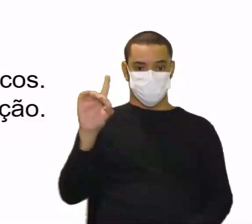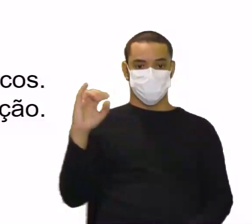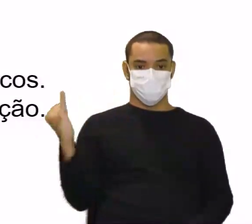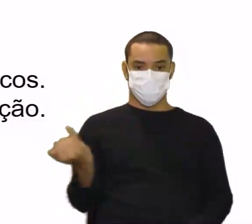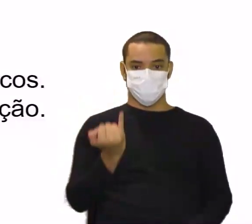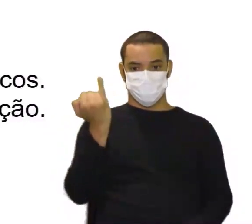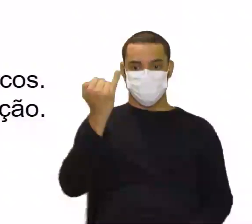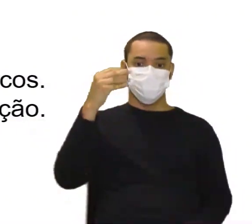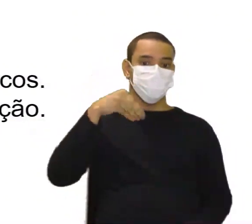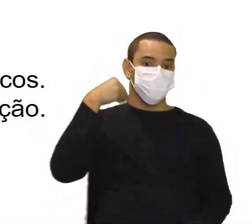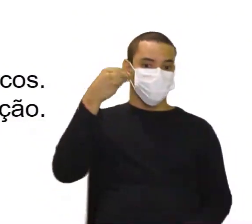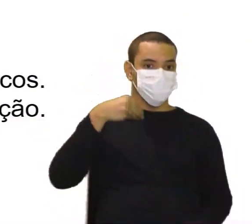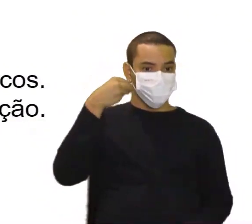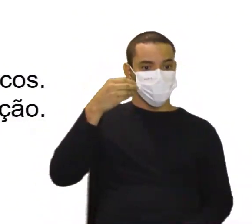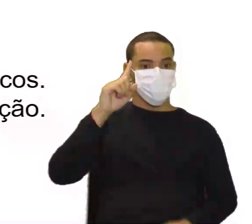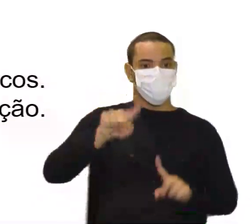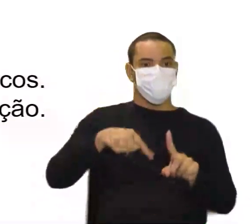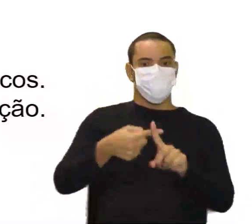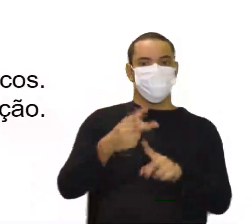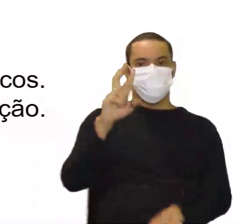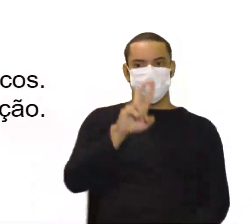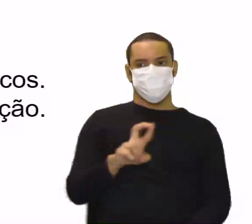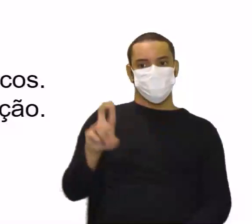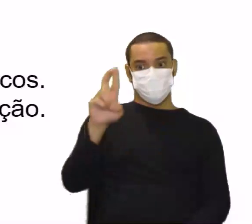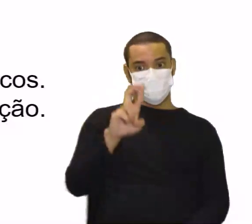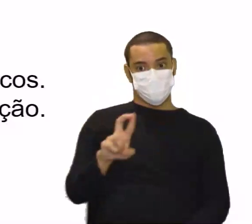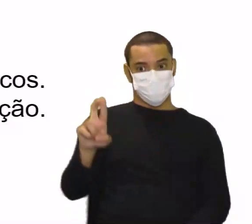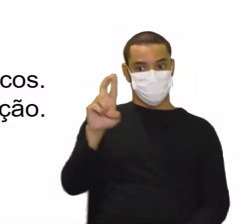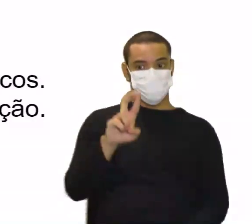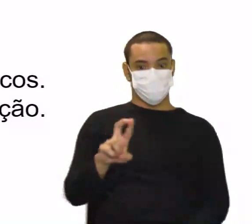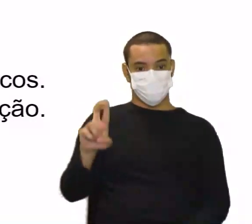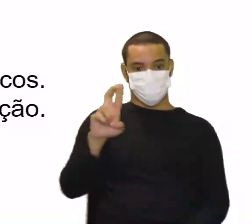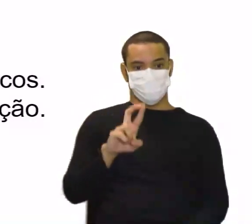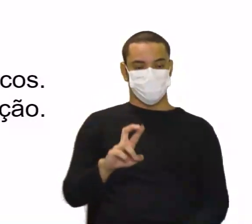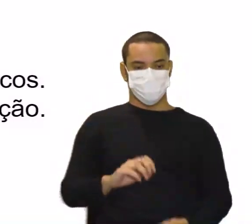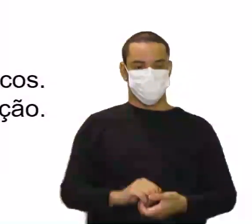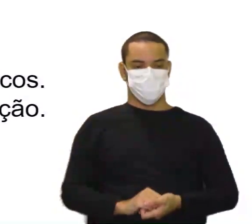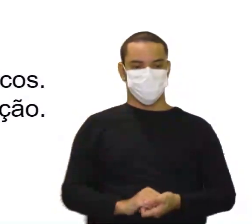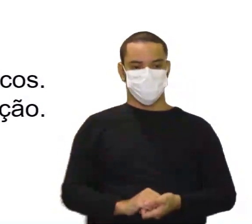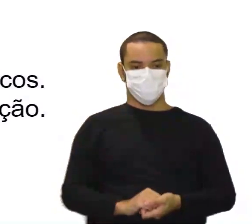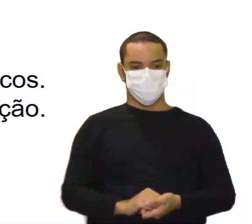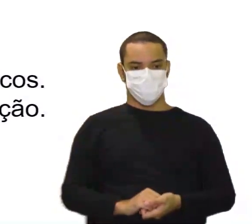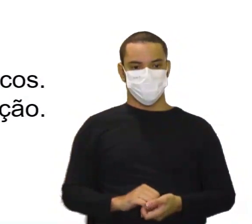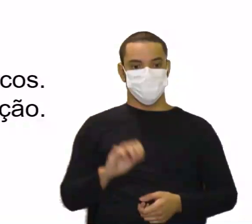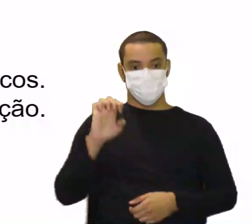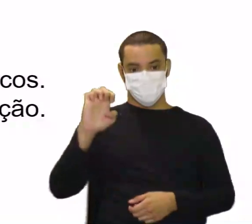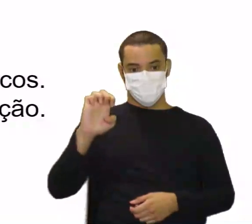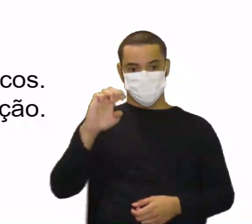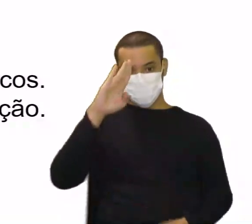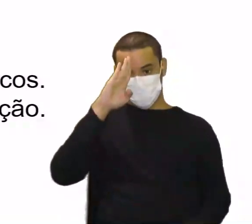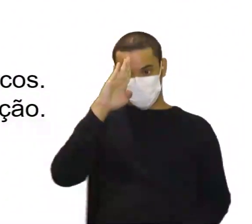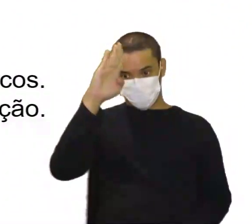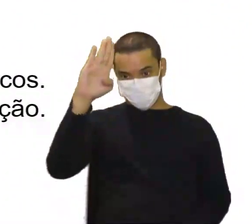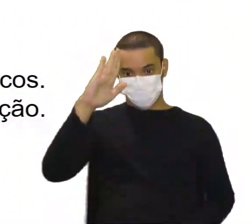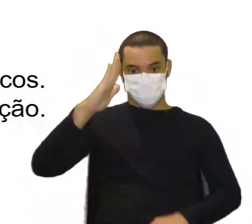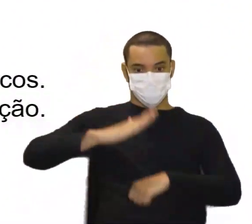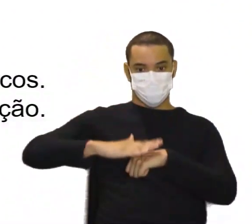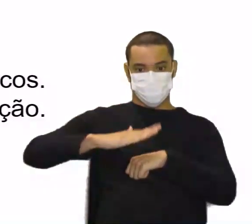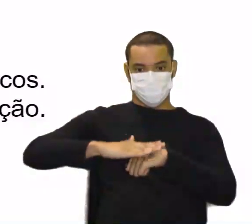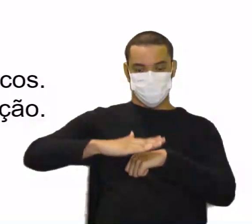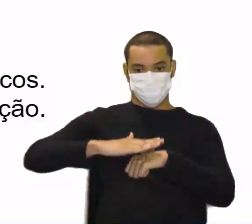a importância da experiência e da observação. E E, o princípio